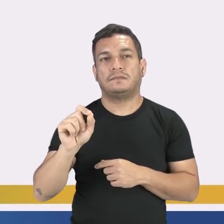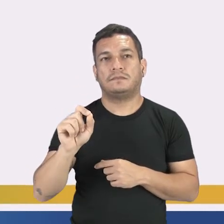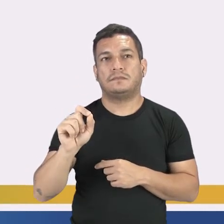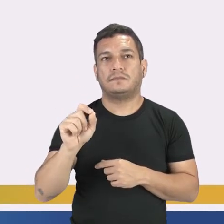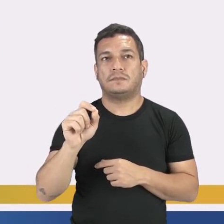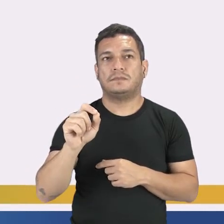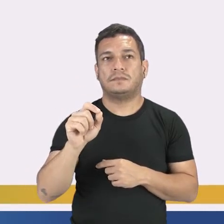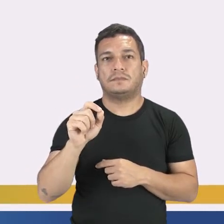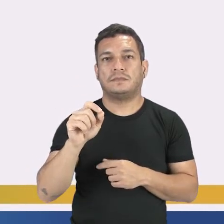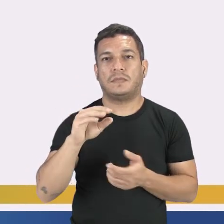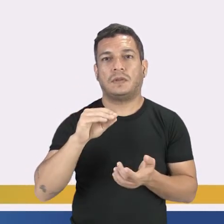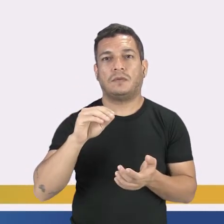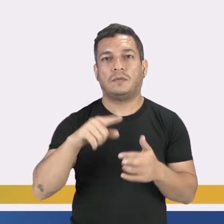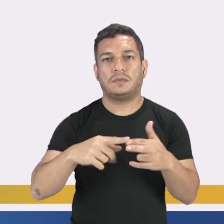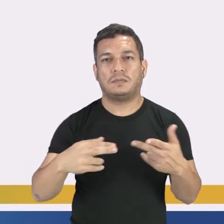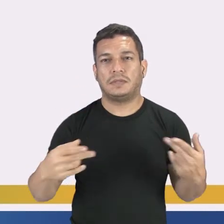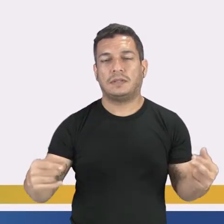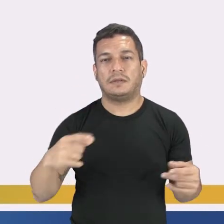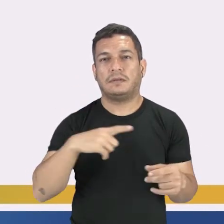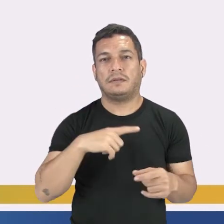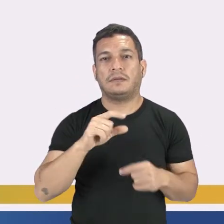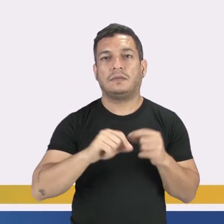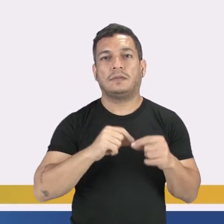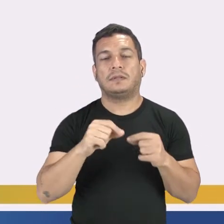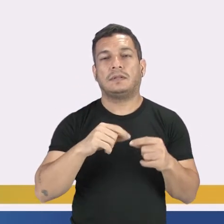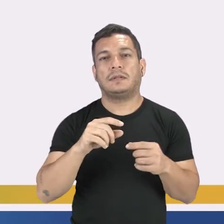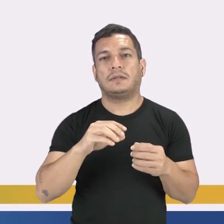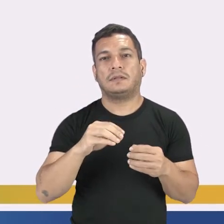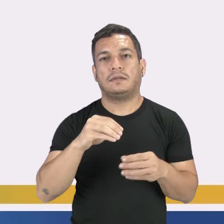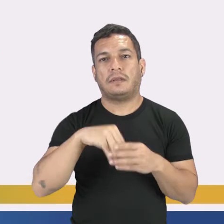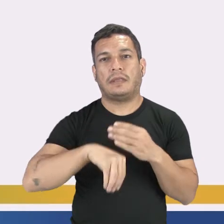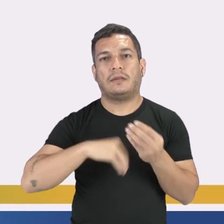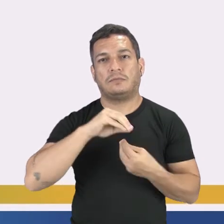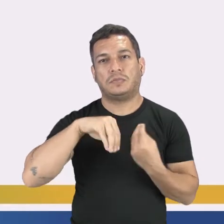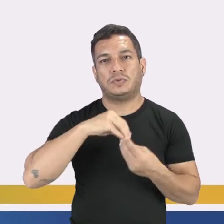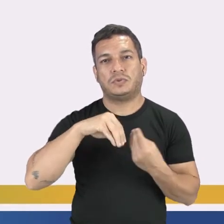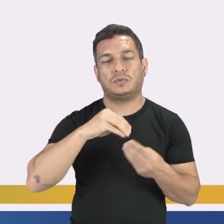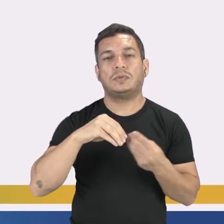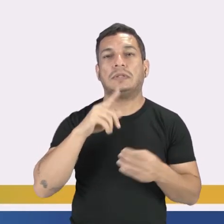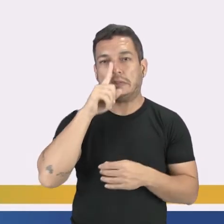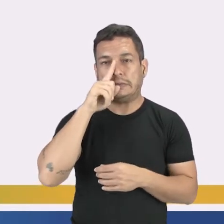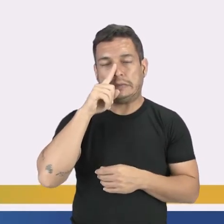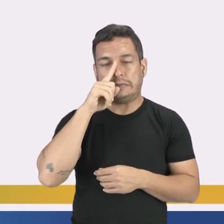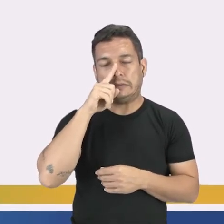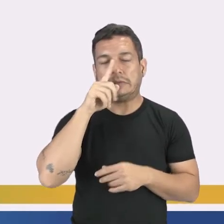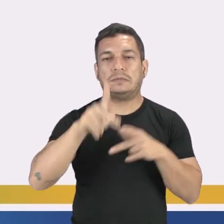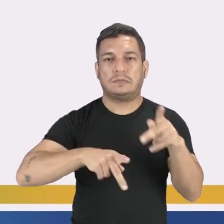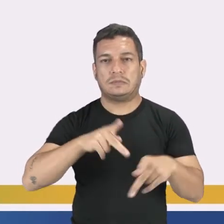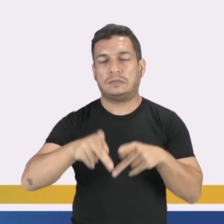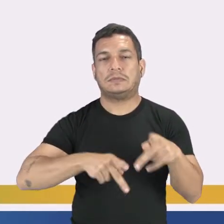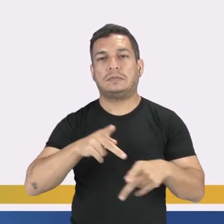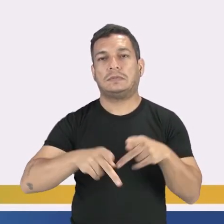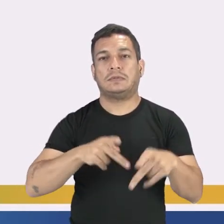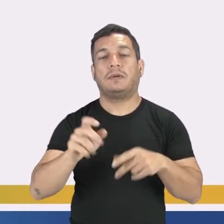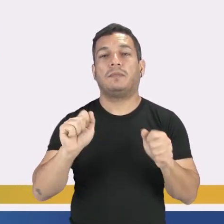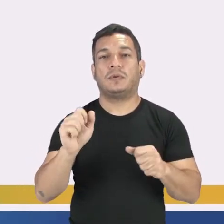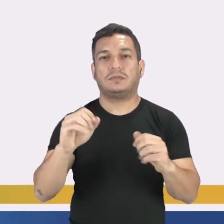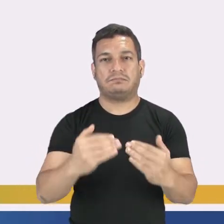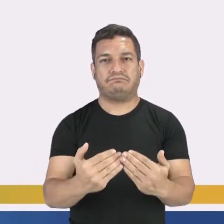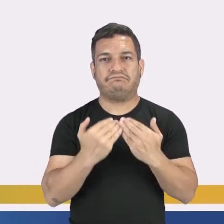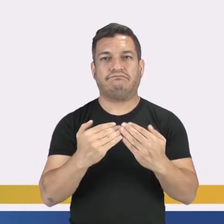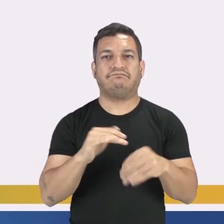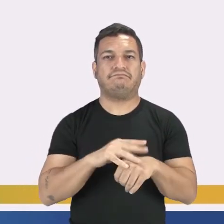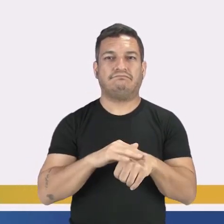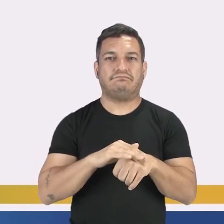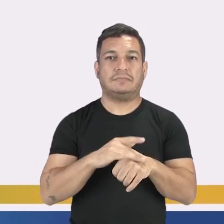Os resíduos dos materiais compostos por elementos radioativos representam um grande risco à população, uma vez que pode provocar doenças,